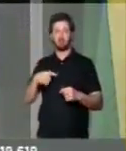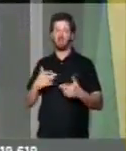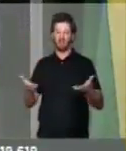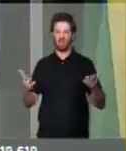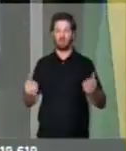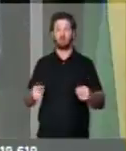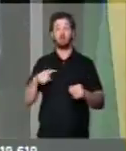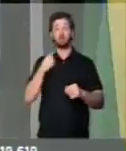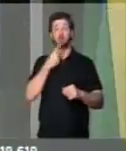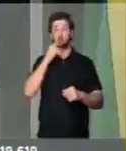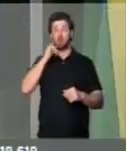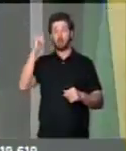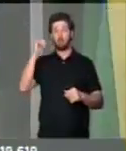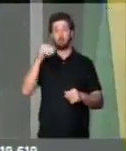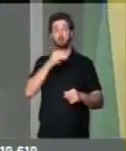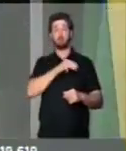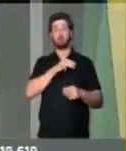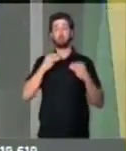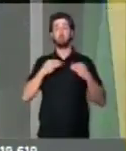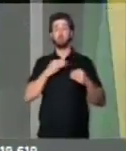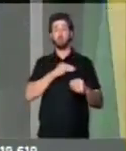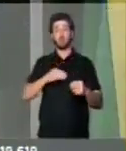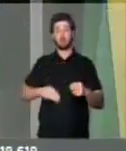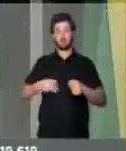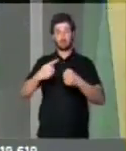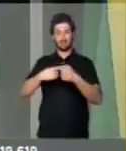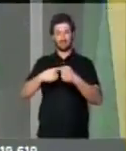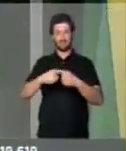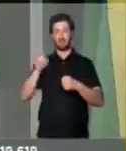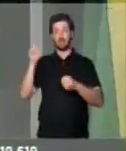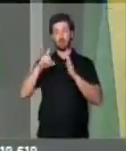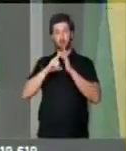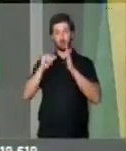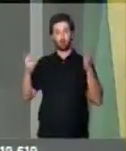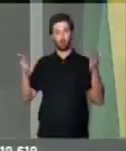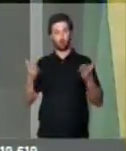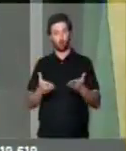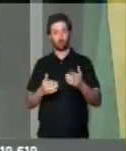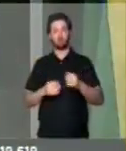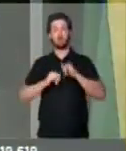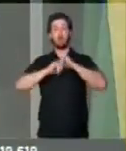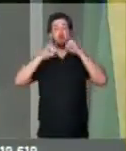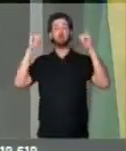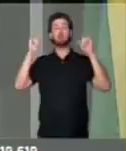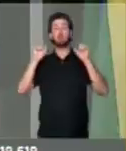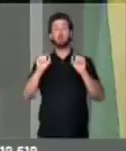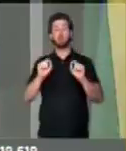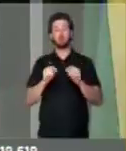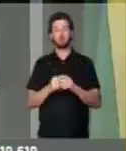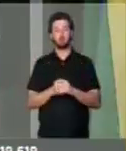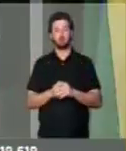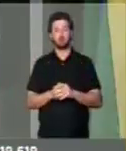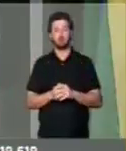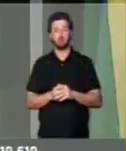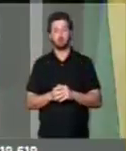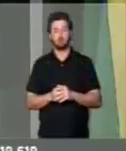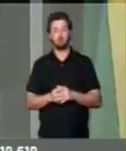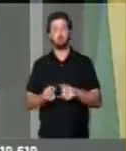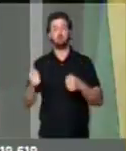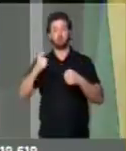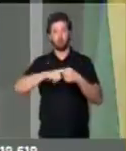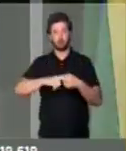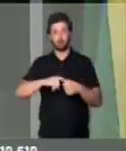aqui sobre o nosso ministro das Cidades, hoje no Palácio do Planalto, que ele anunciou a retomada